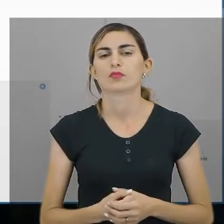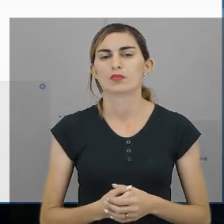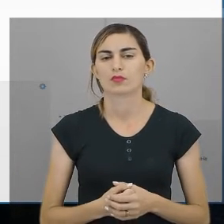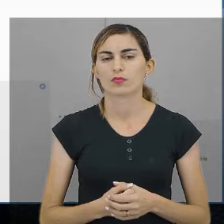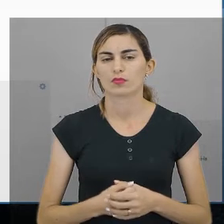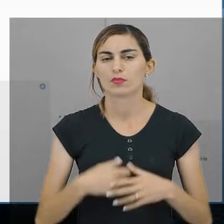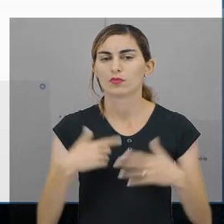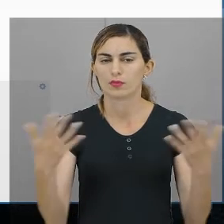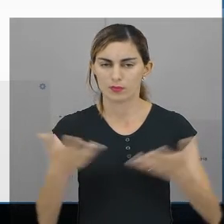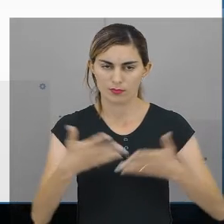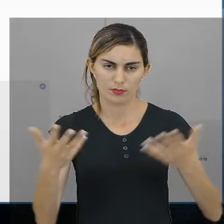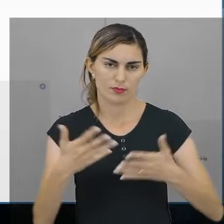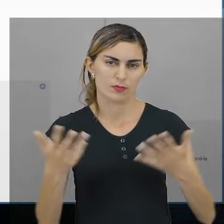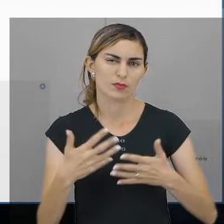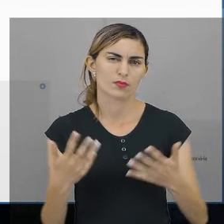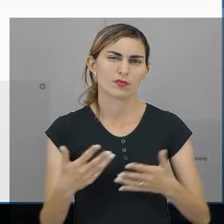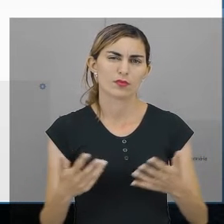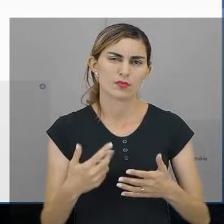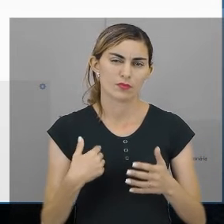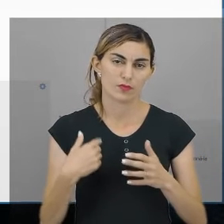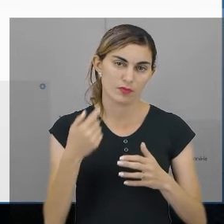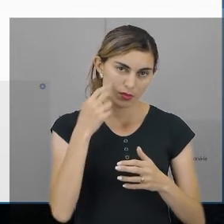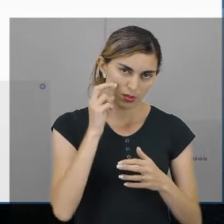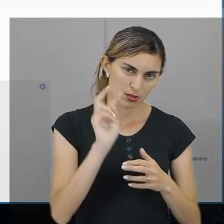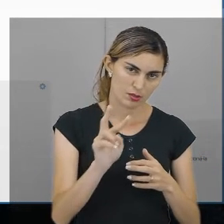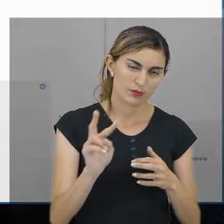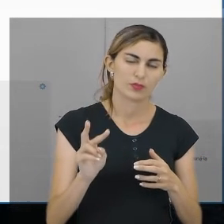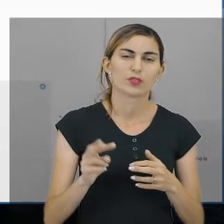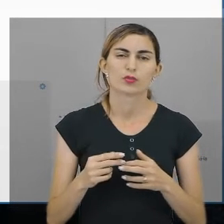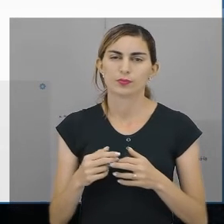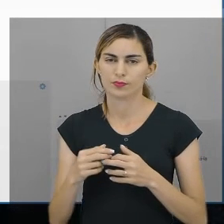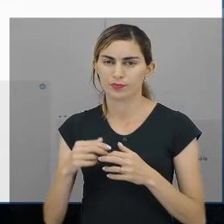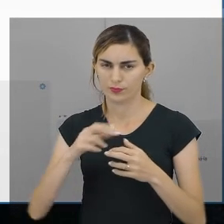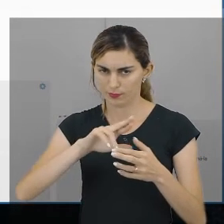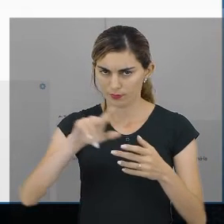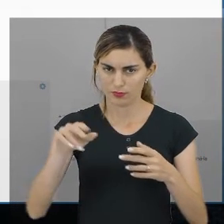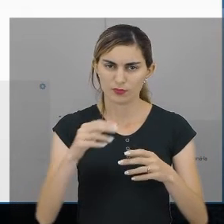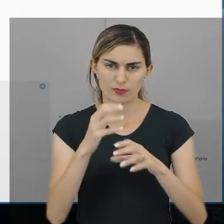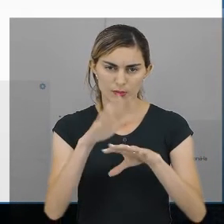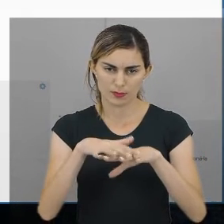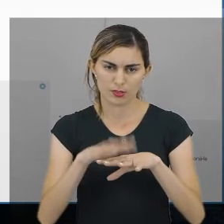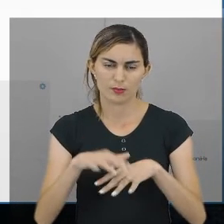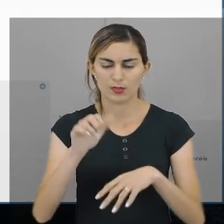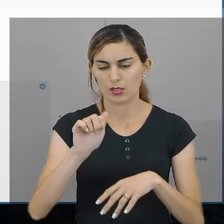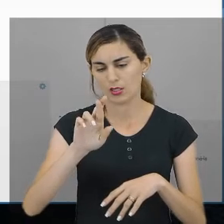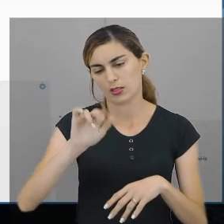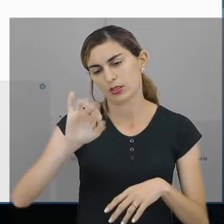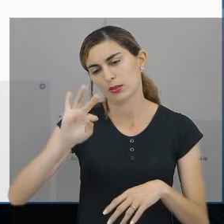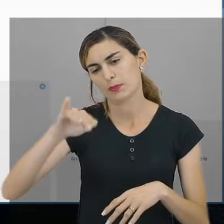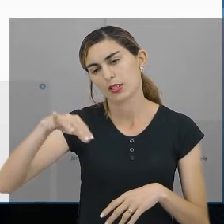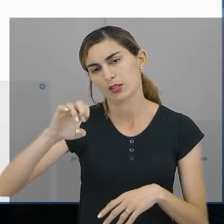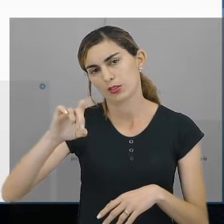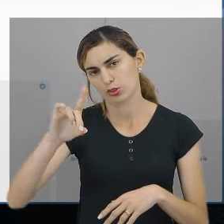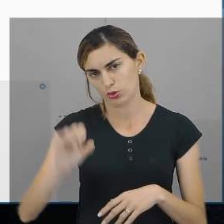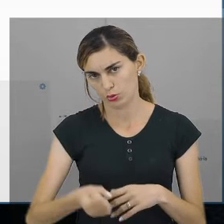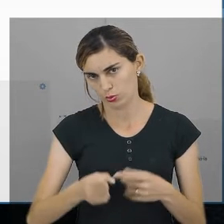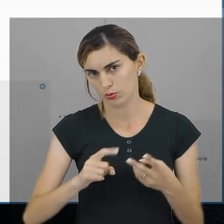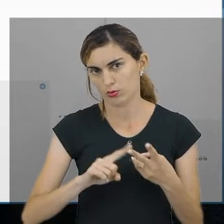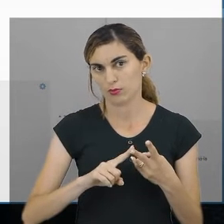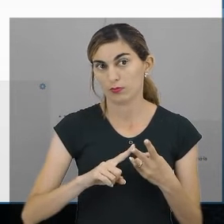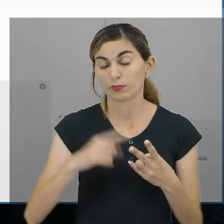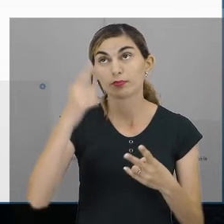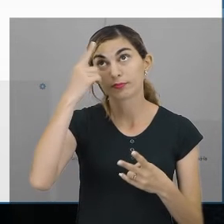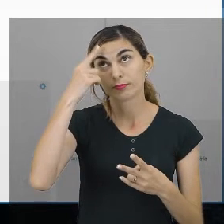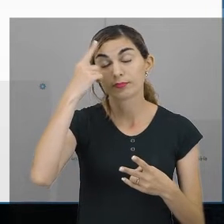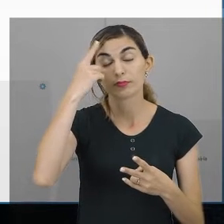E agora, uma vez que nós vimos operadores aritméticos e operadores relacionais, a gente já pode ter uma